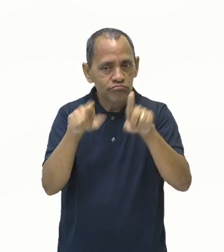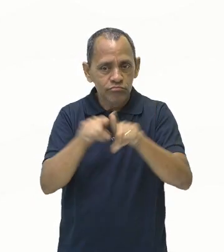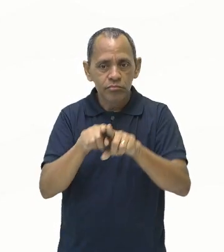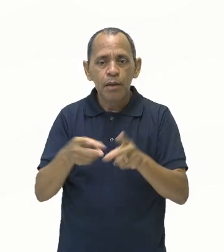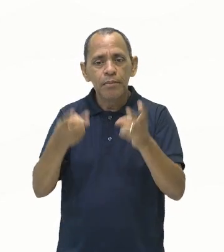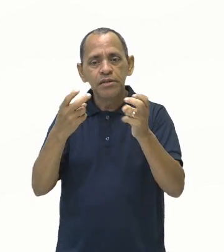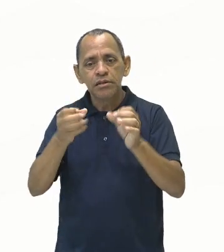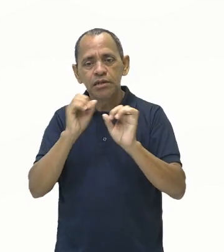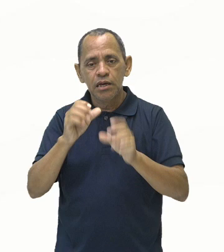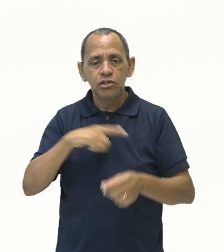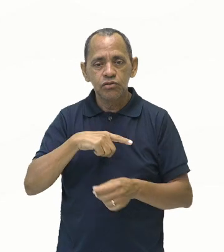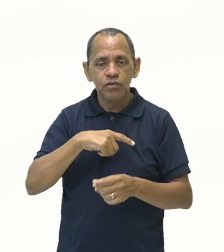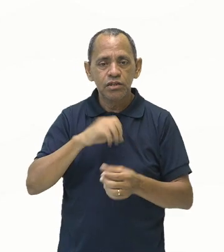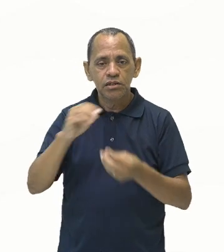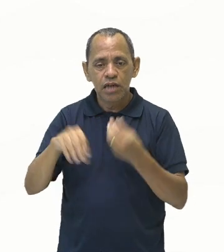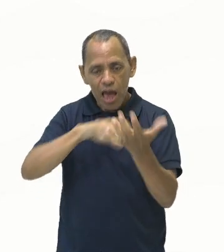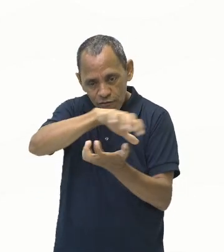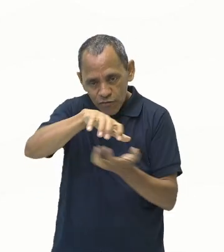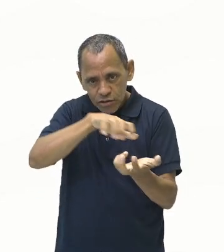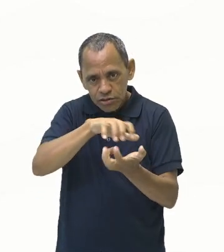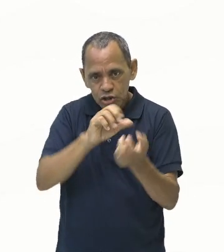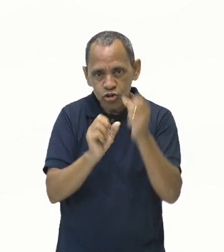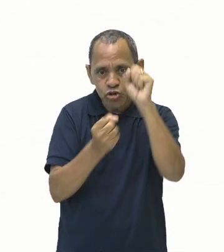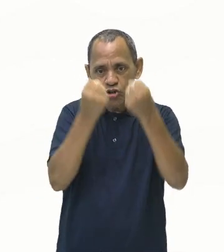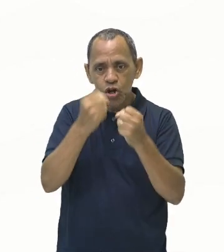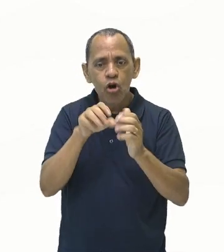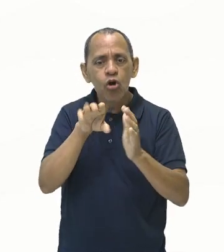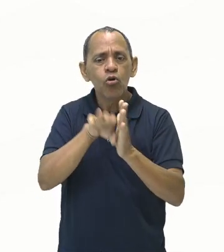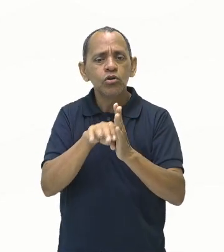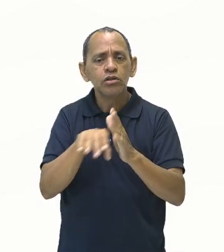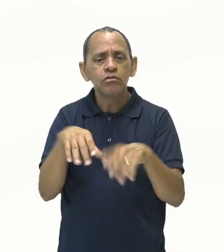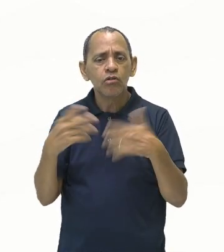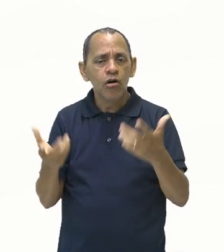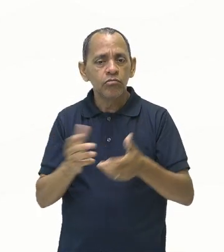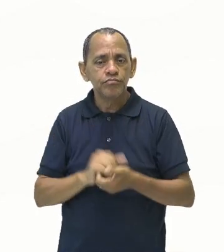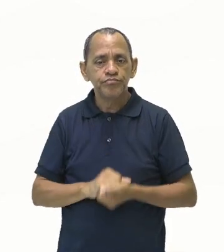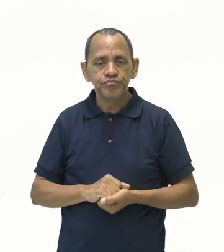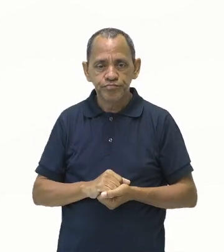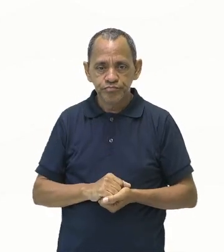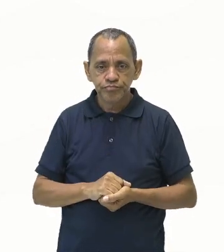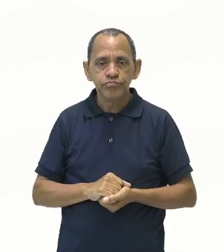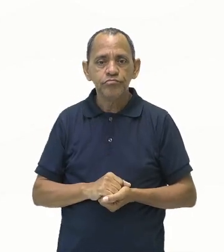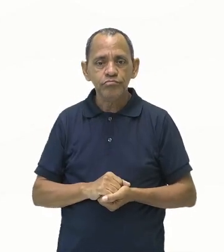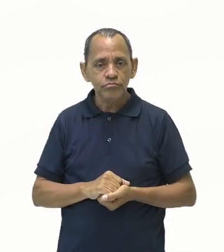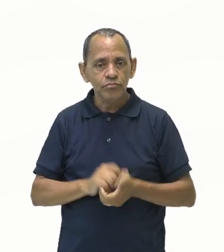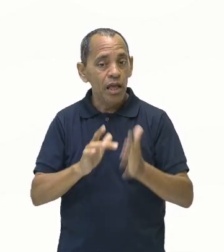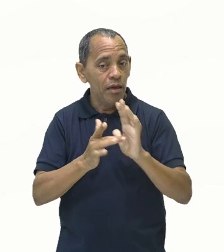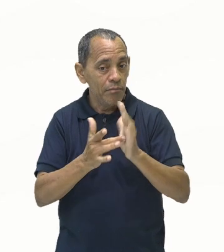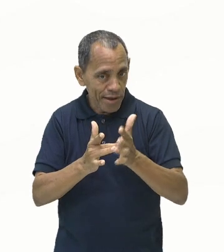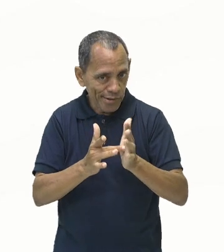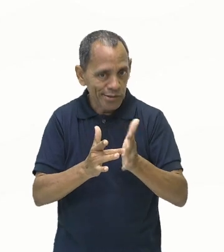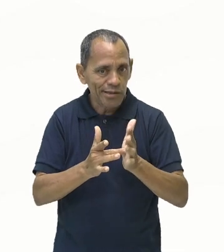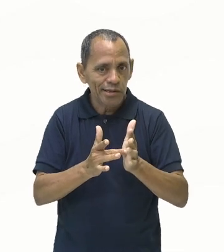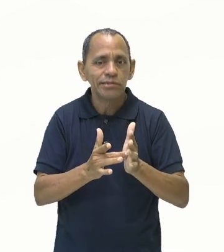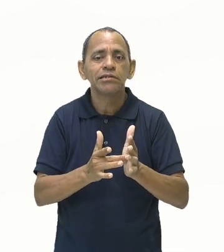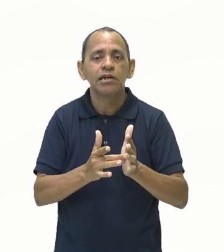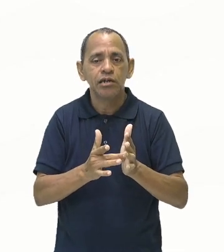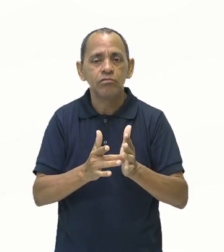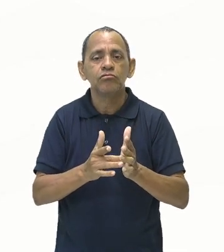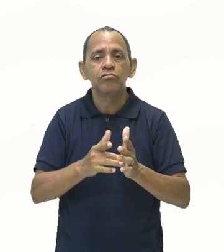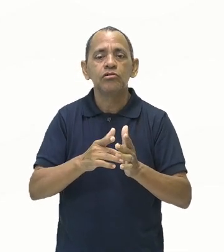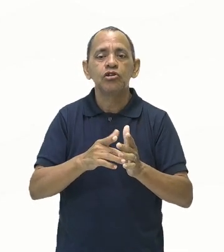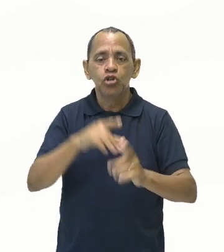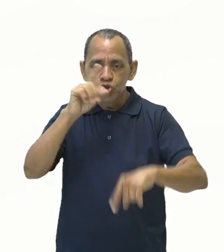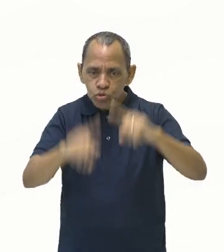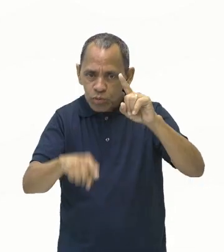houvesse a Revolução Industrial, qual é o conceito principal? É a mecanização das